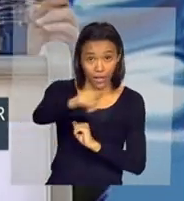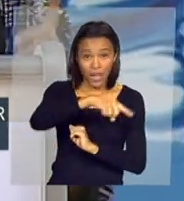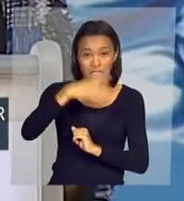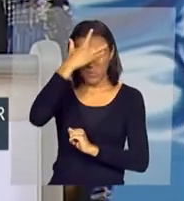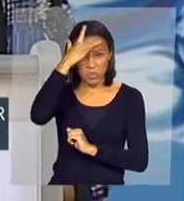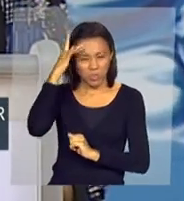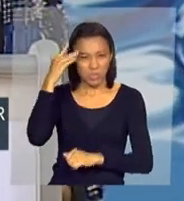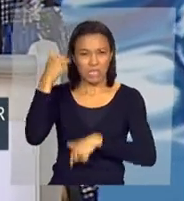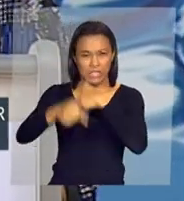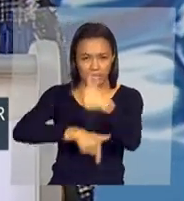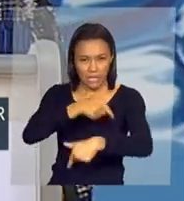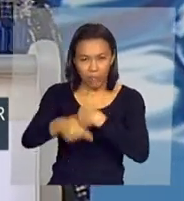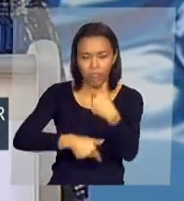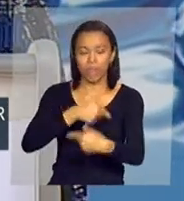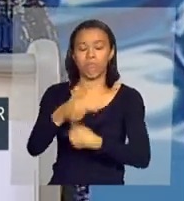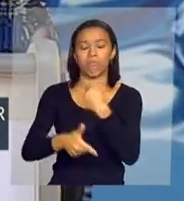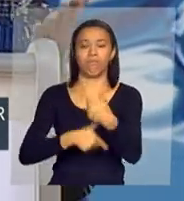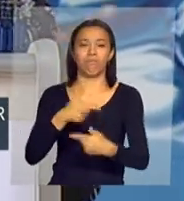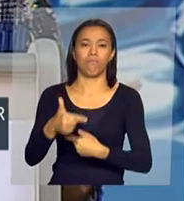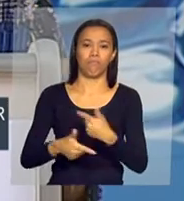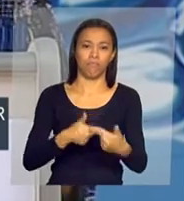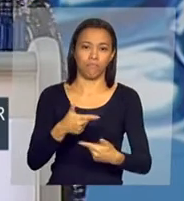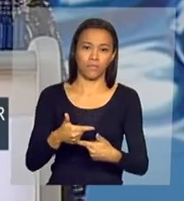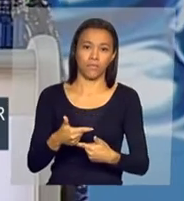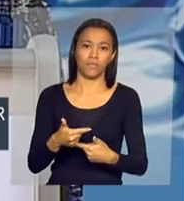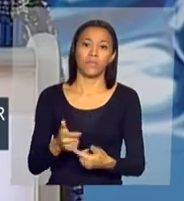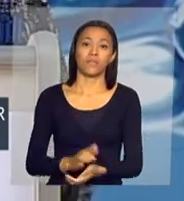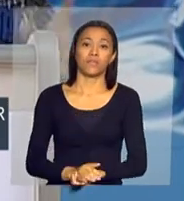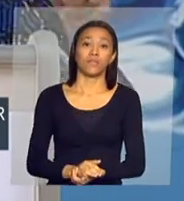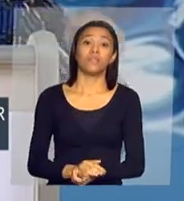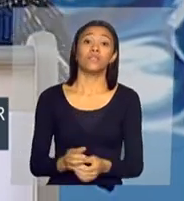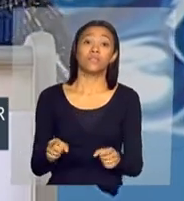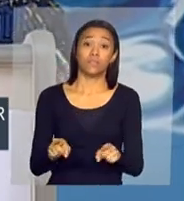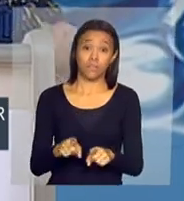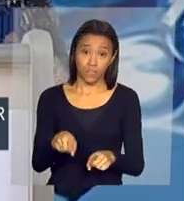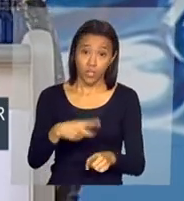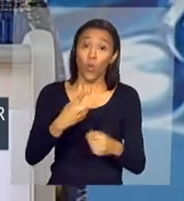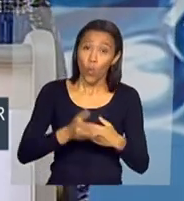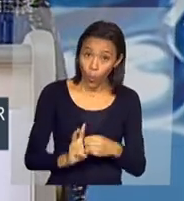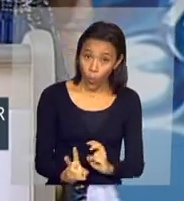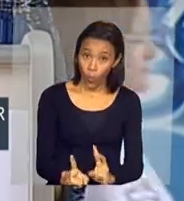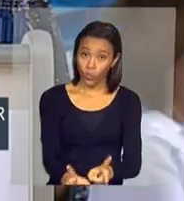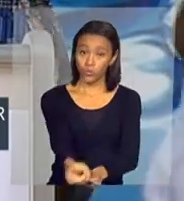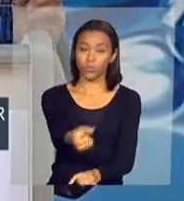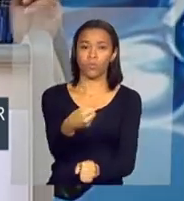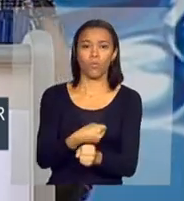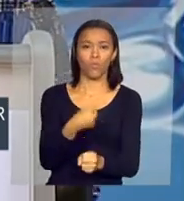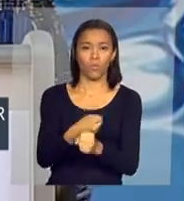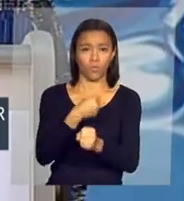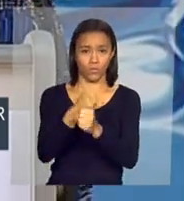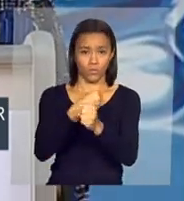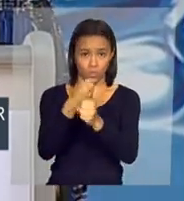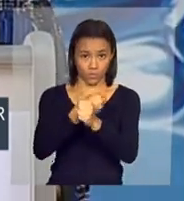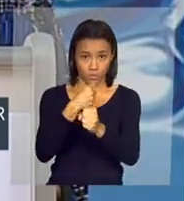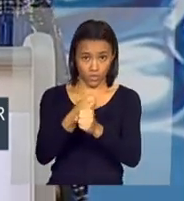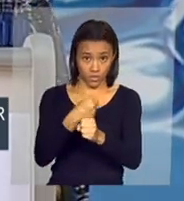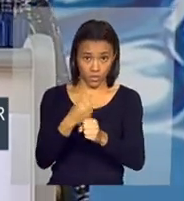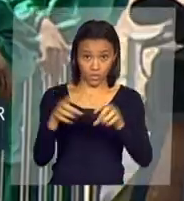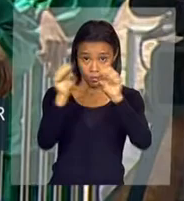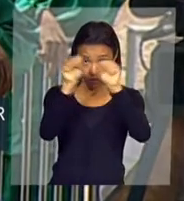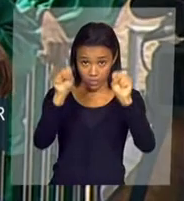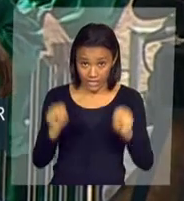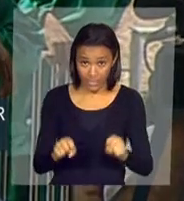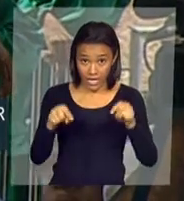que participaram e que participam ainda da construção do sistema adutor